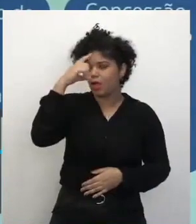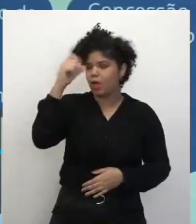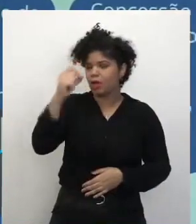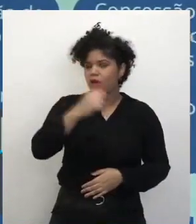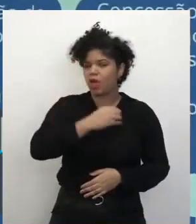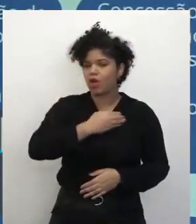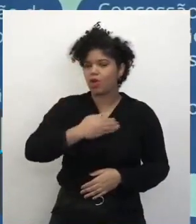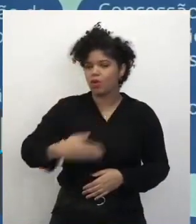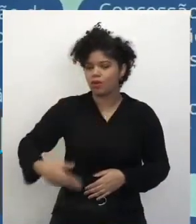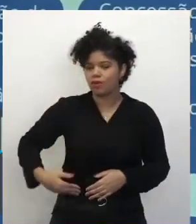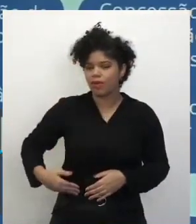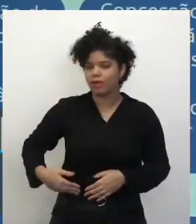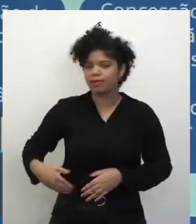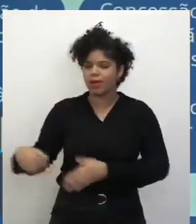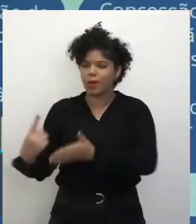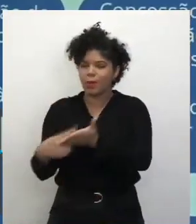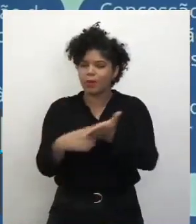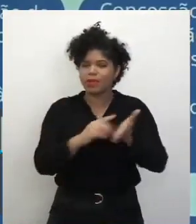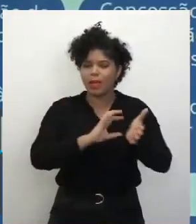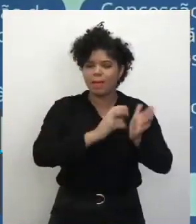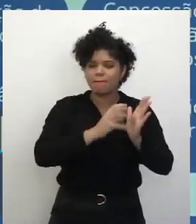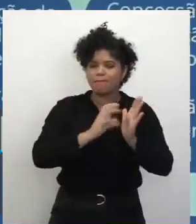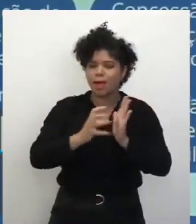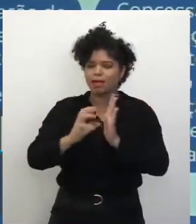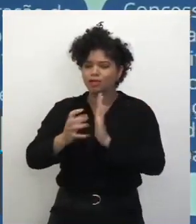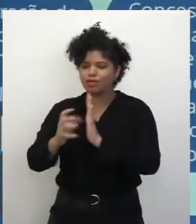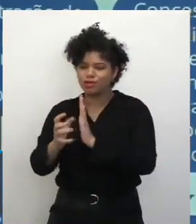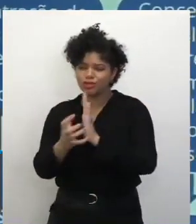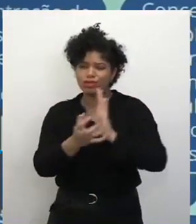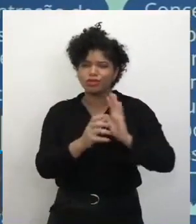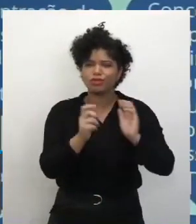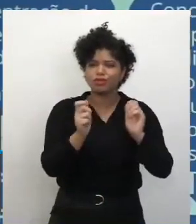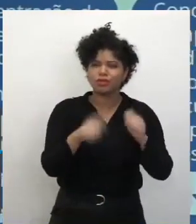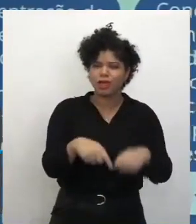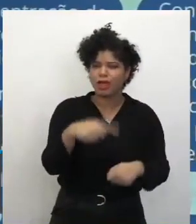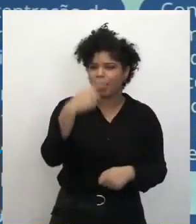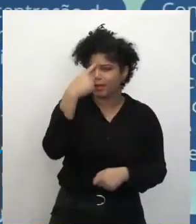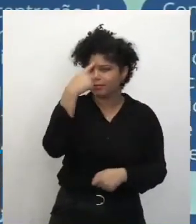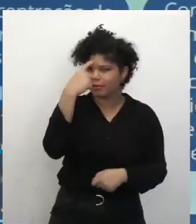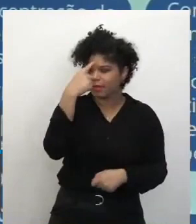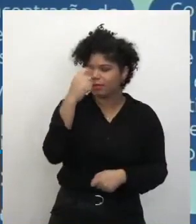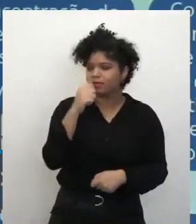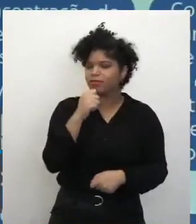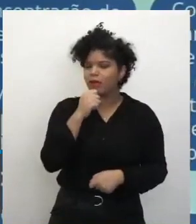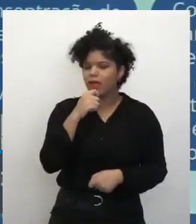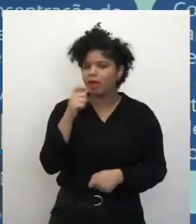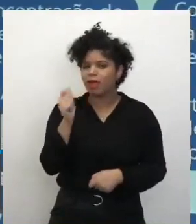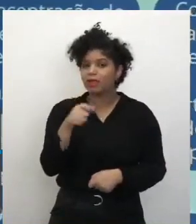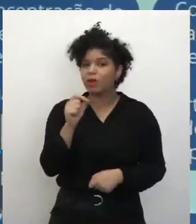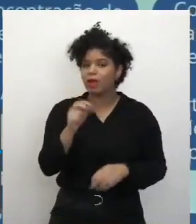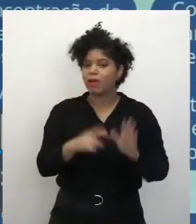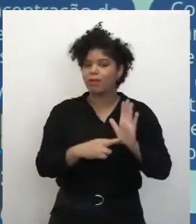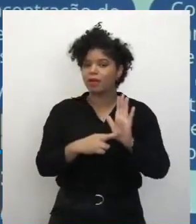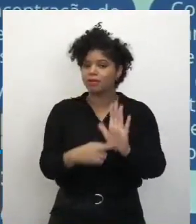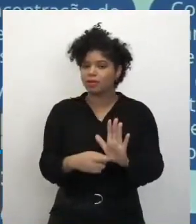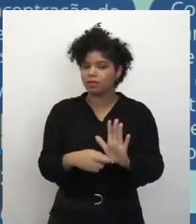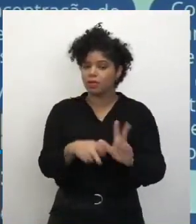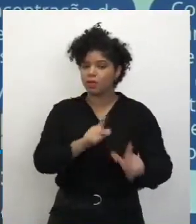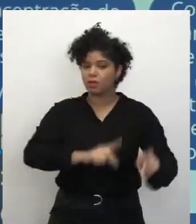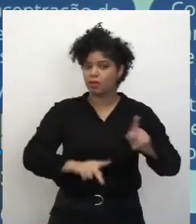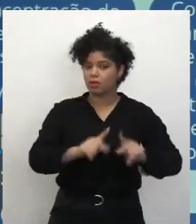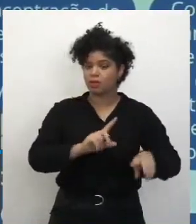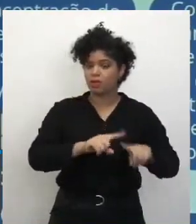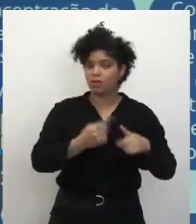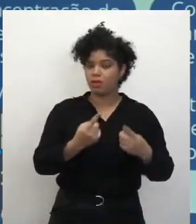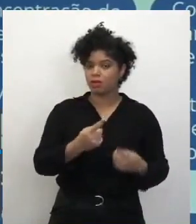articula junto com partidos e esses partidos é que compõem a representatividade das massas quando um